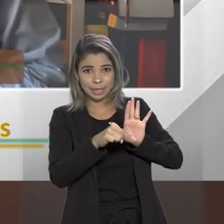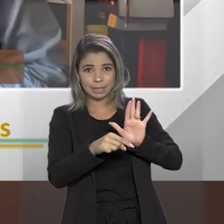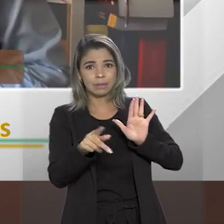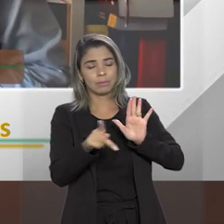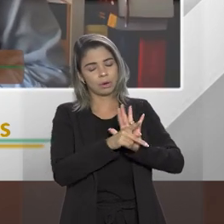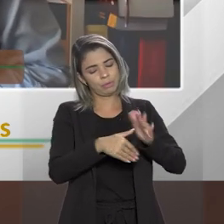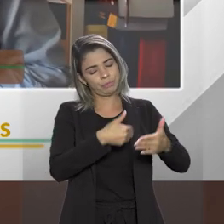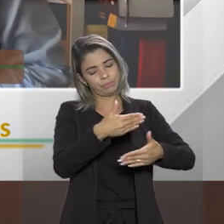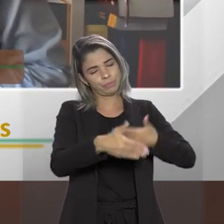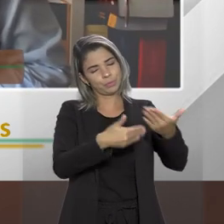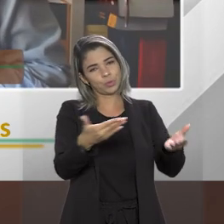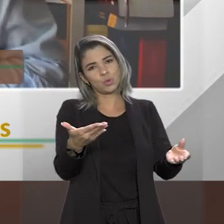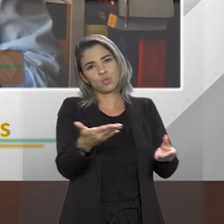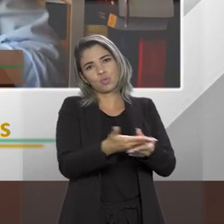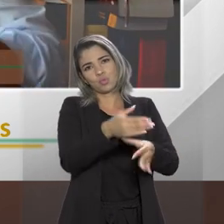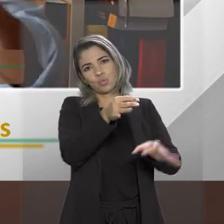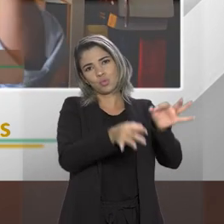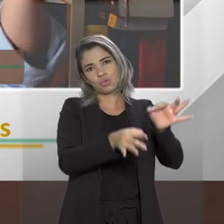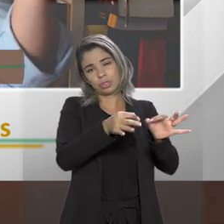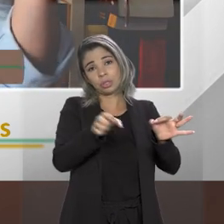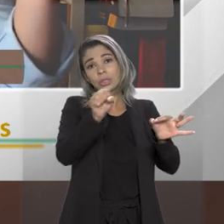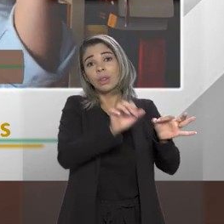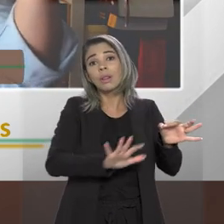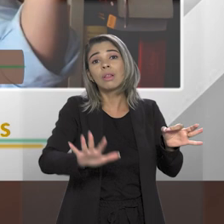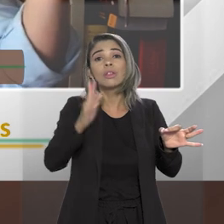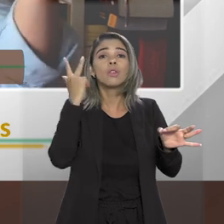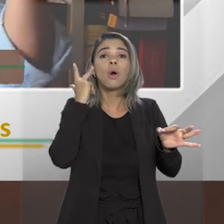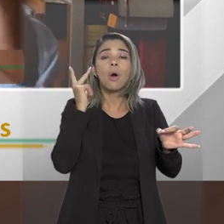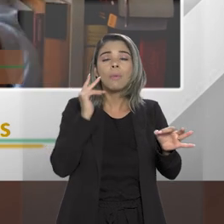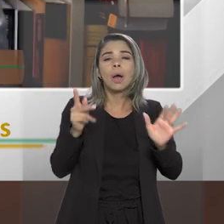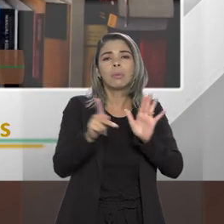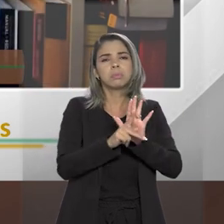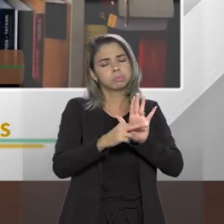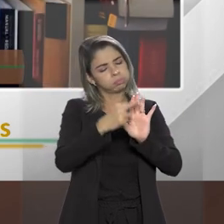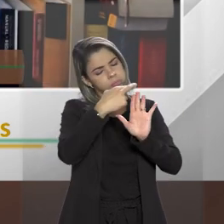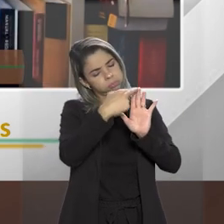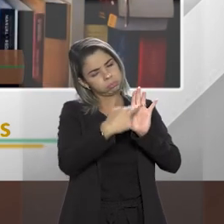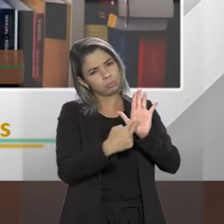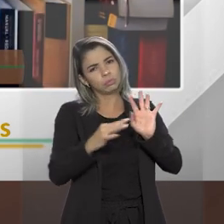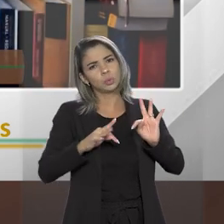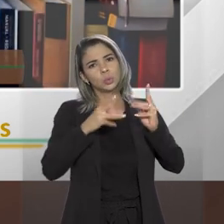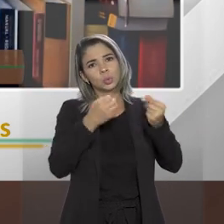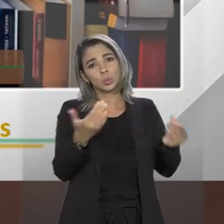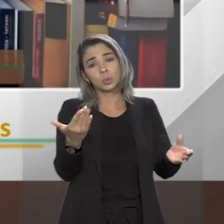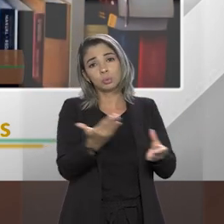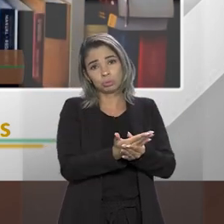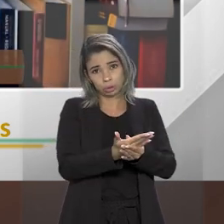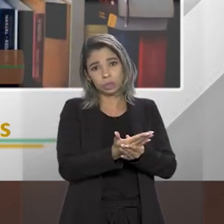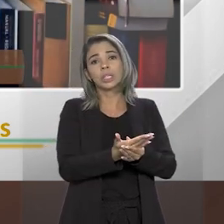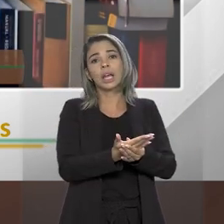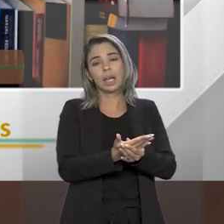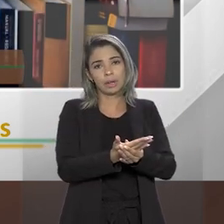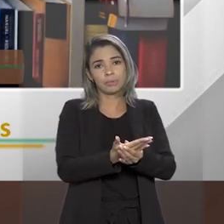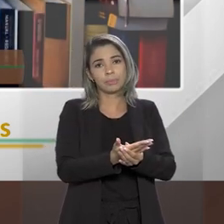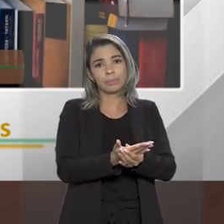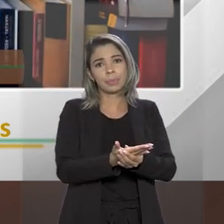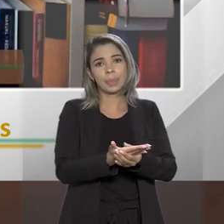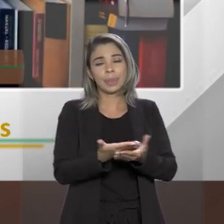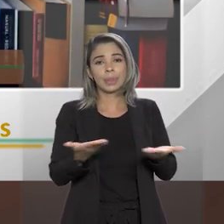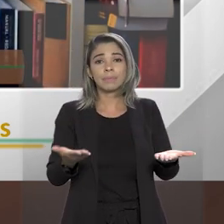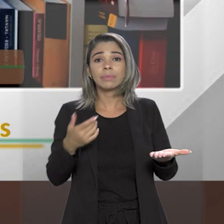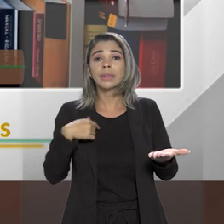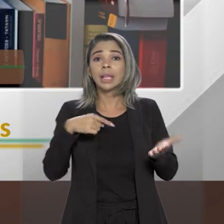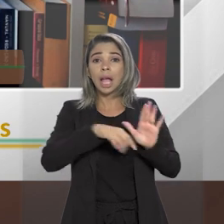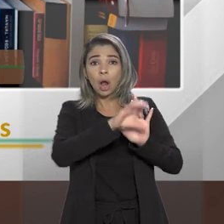processo jurisdicional, tanto um código para regular o processo perante o judiciário, ele é